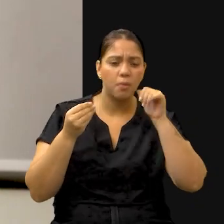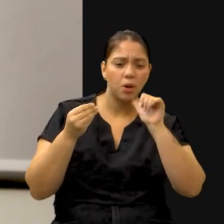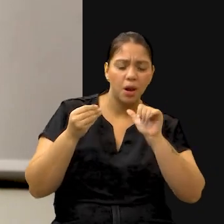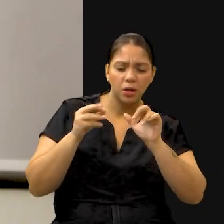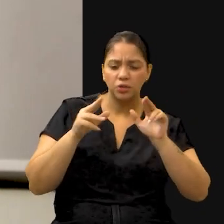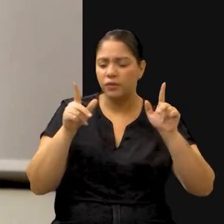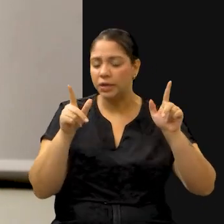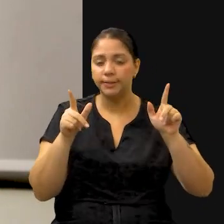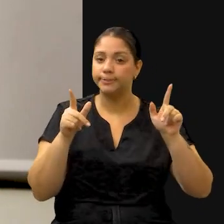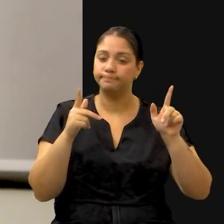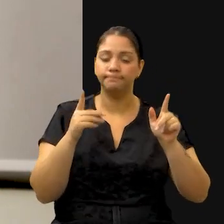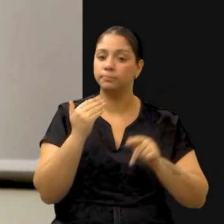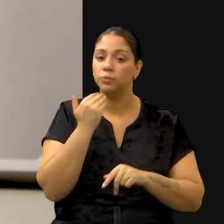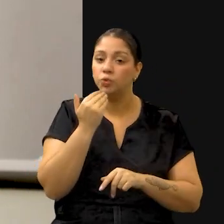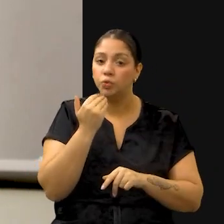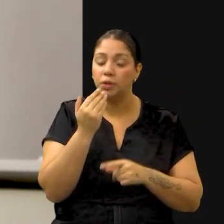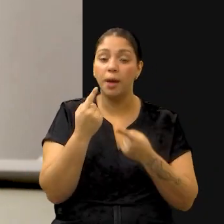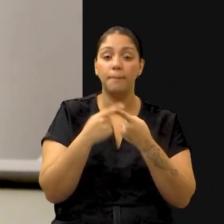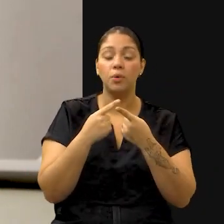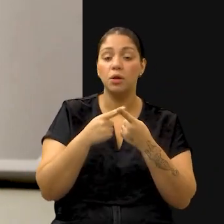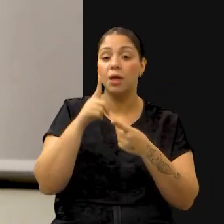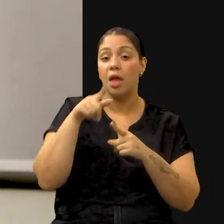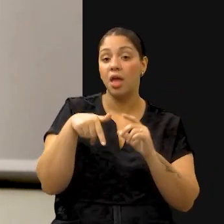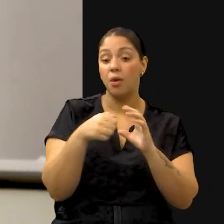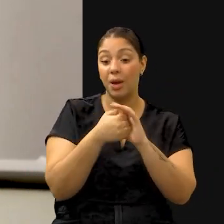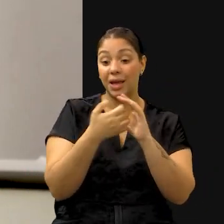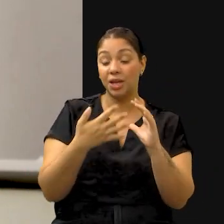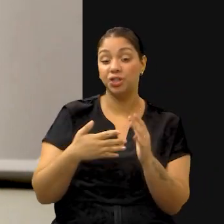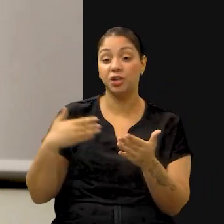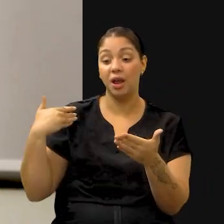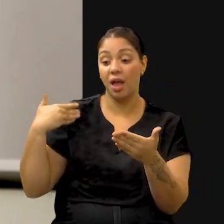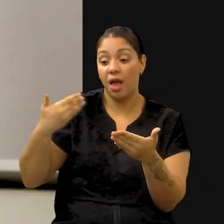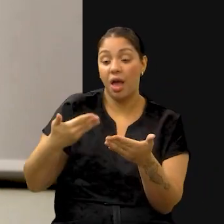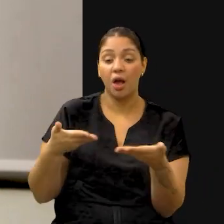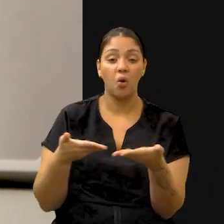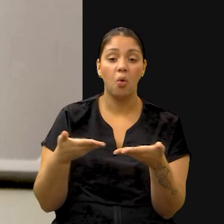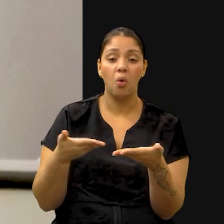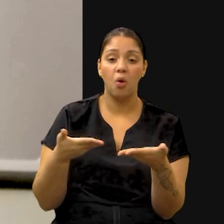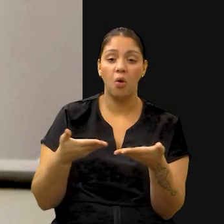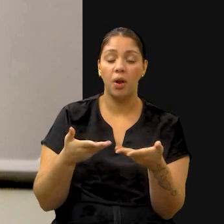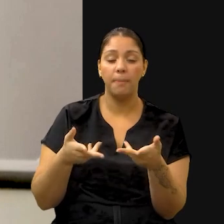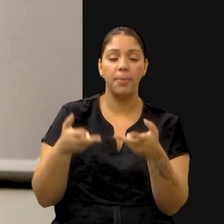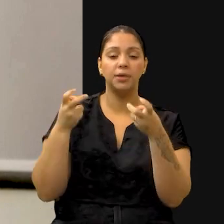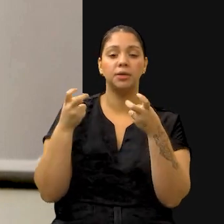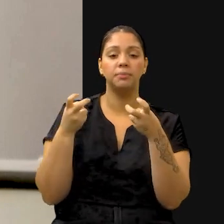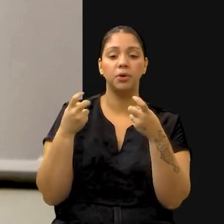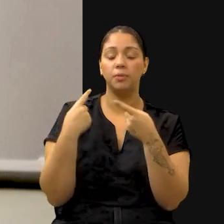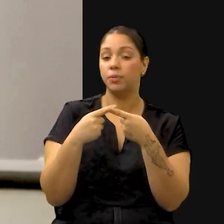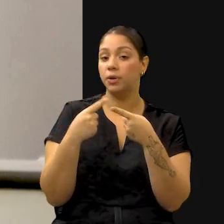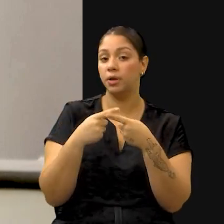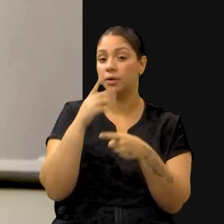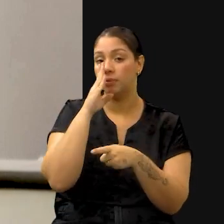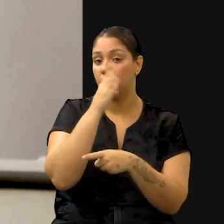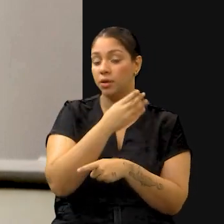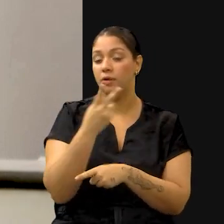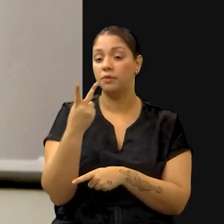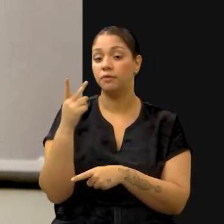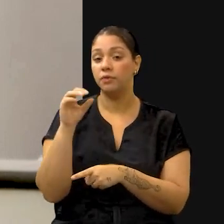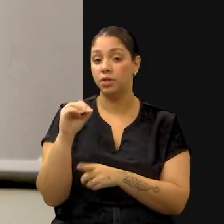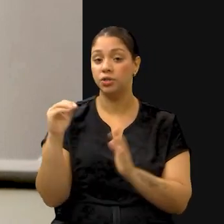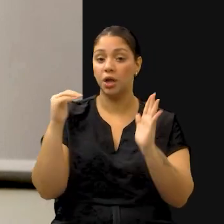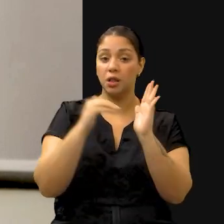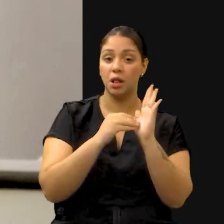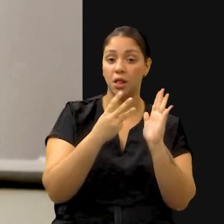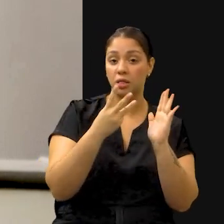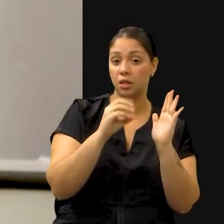homens e mulheres, até porque é uma característica muito recente que a gente está vendo. A gente tem pacientes, às vezes, entre na faixa dos 20